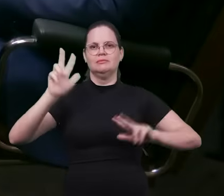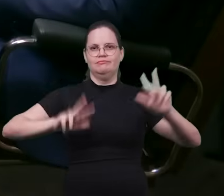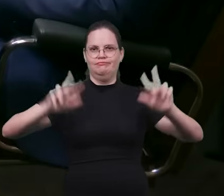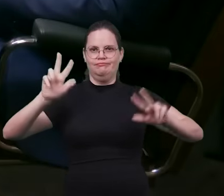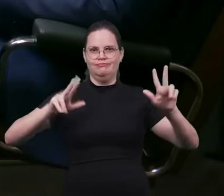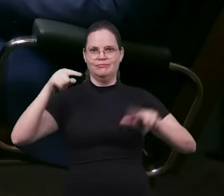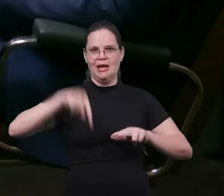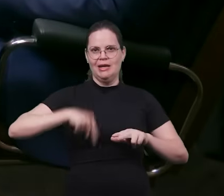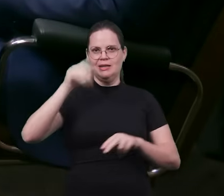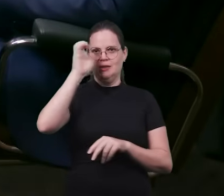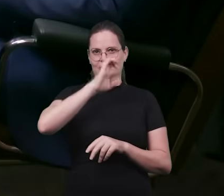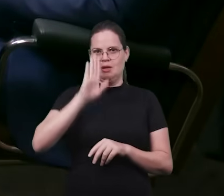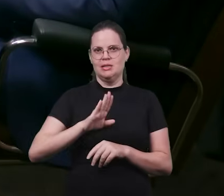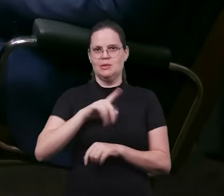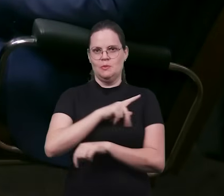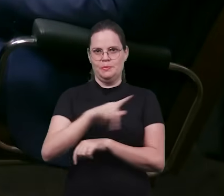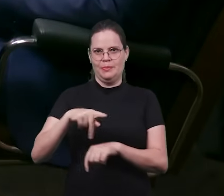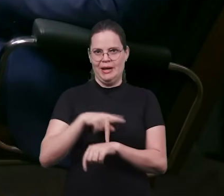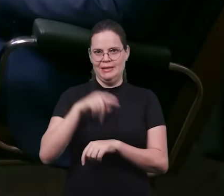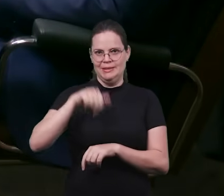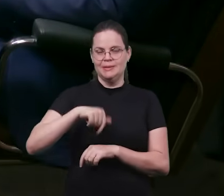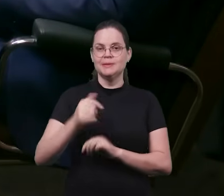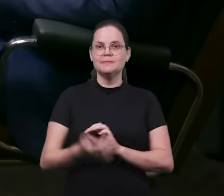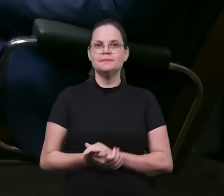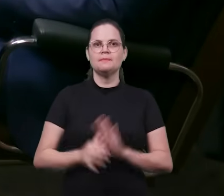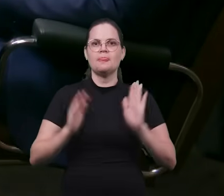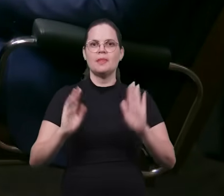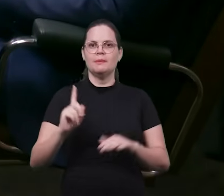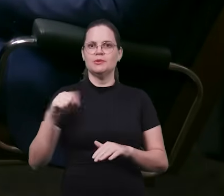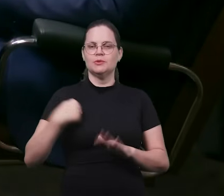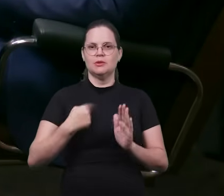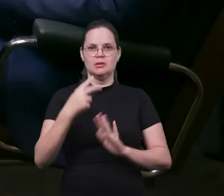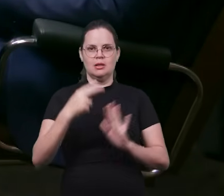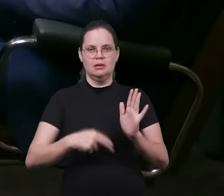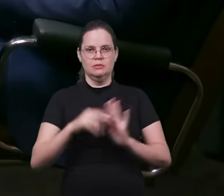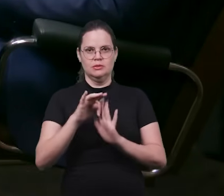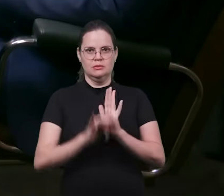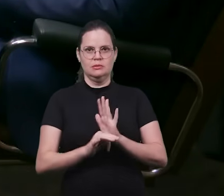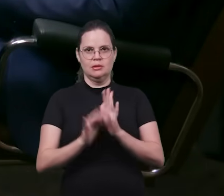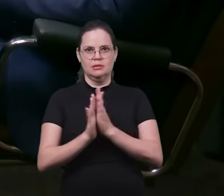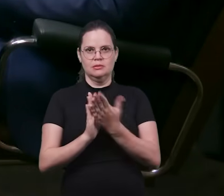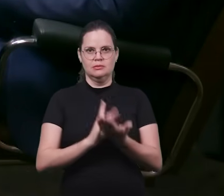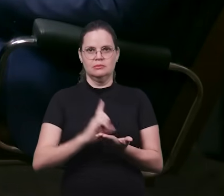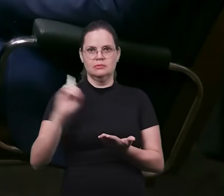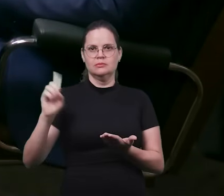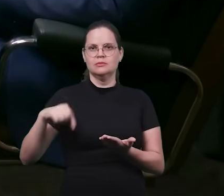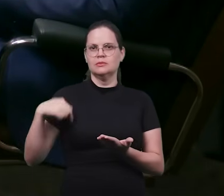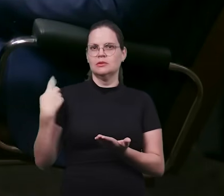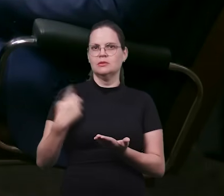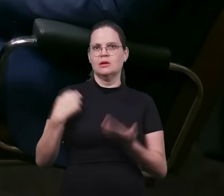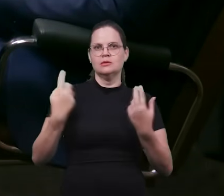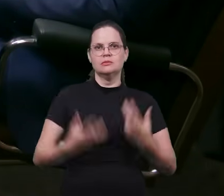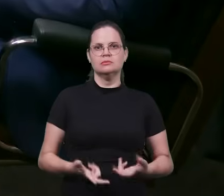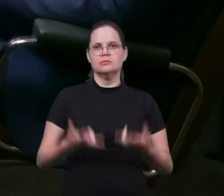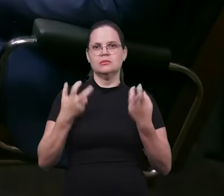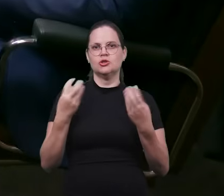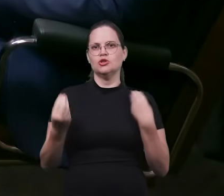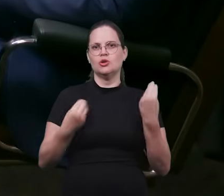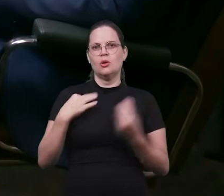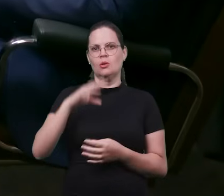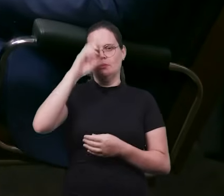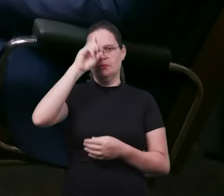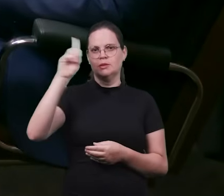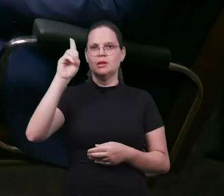país. Mas aí, quando nós olhamos para a palavra, nós vemos como Deus sempre se